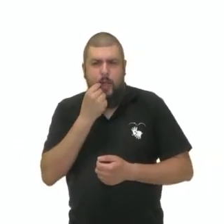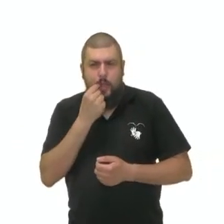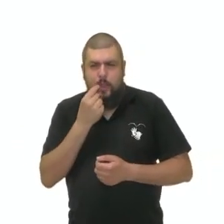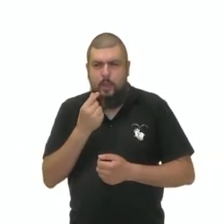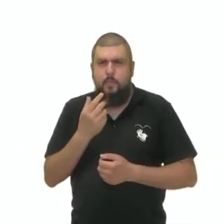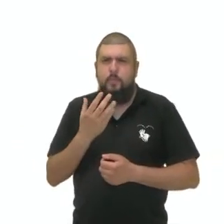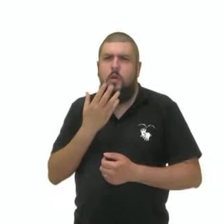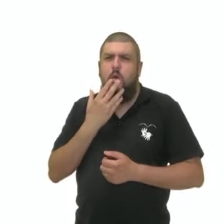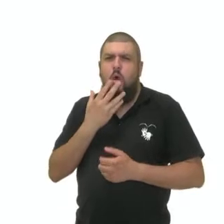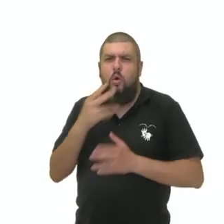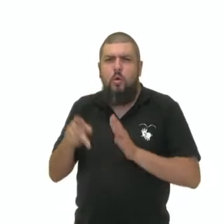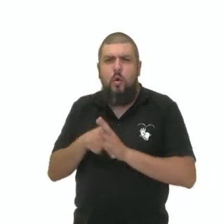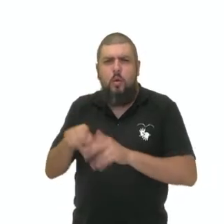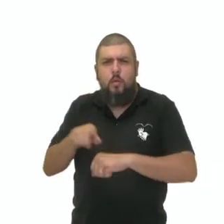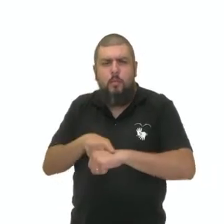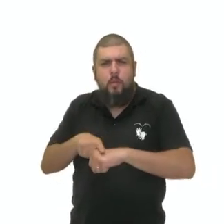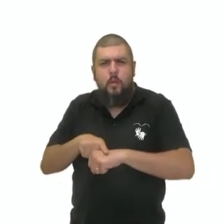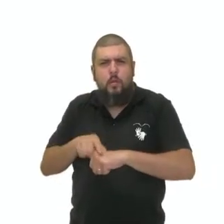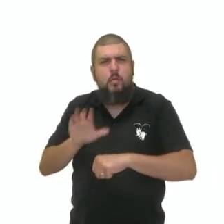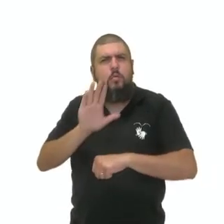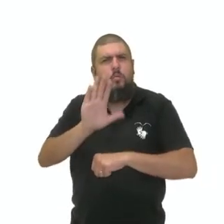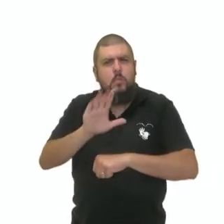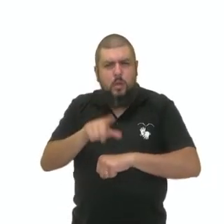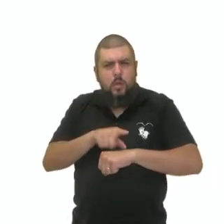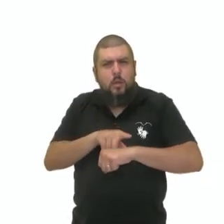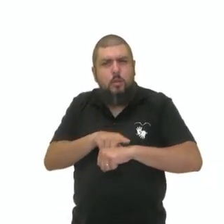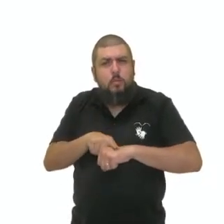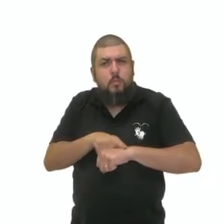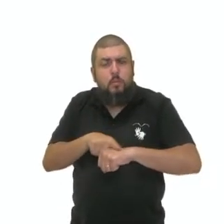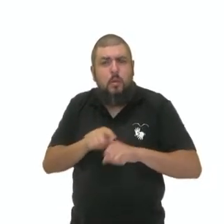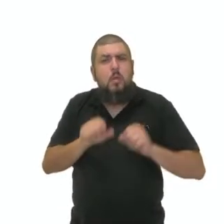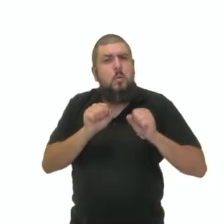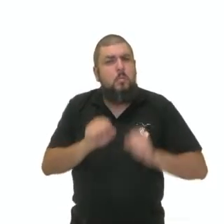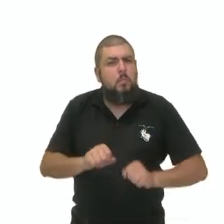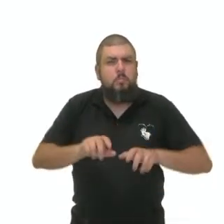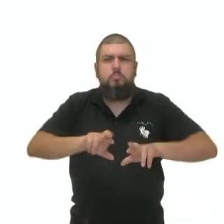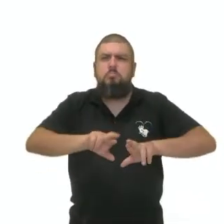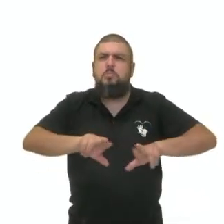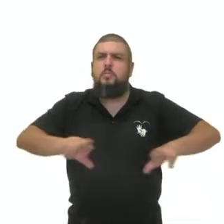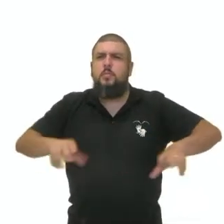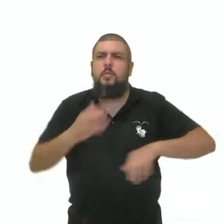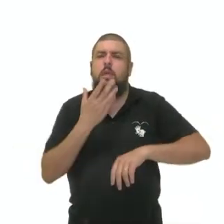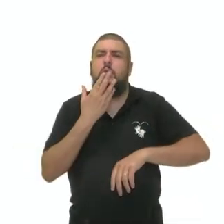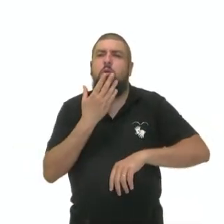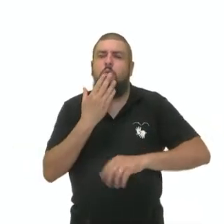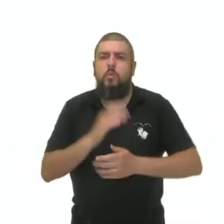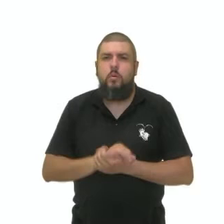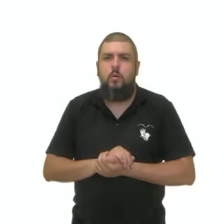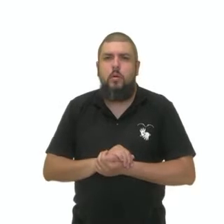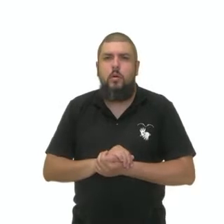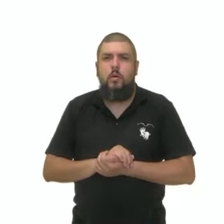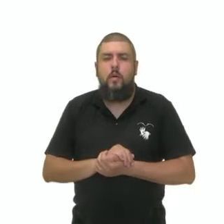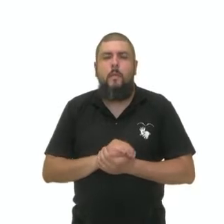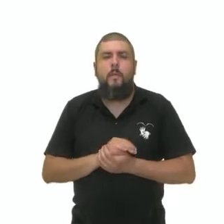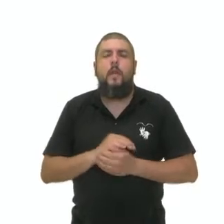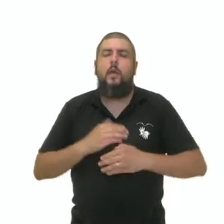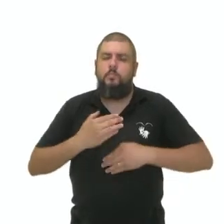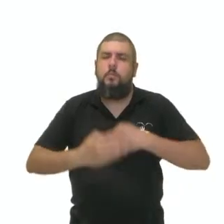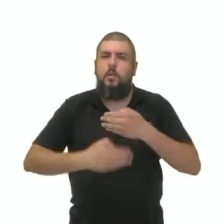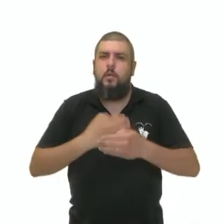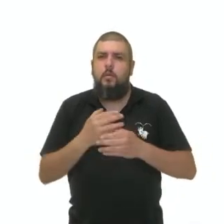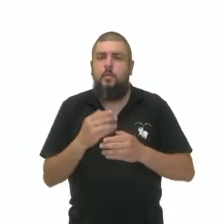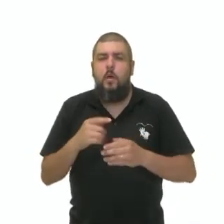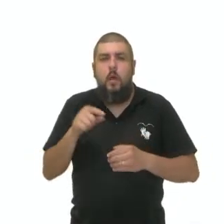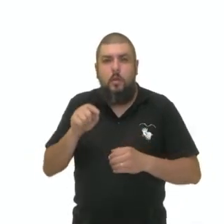assim? A pele pode ter tantos tons. Registra para depois prosseguir com um tema que tem